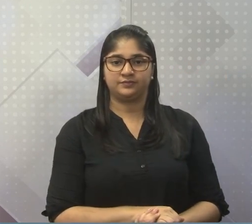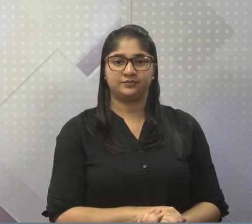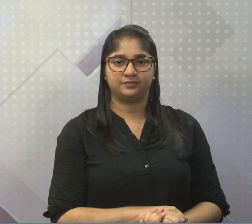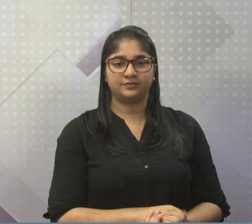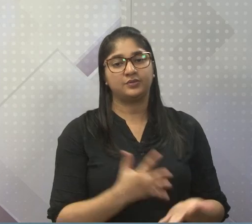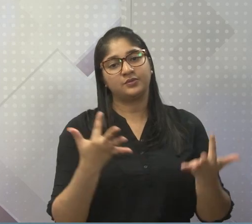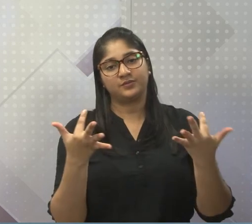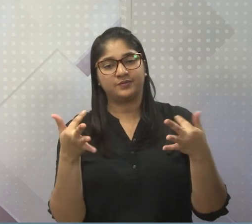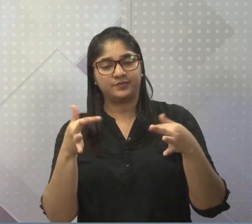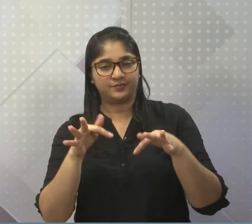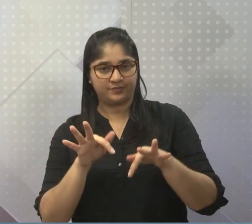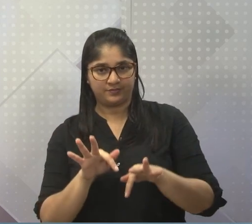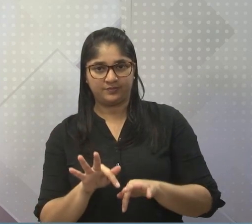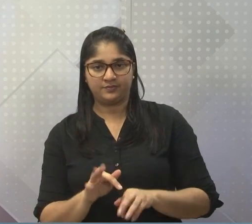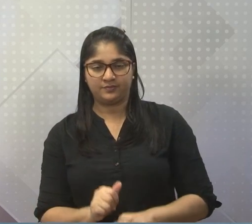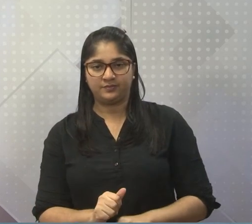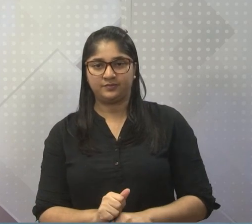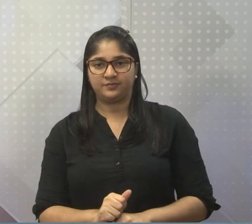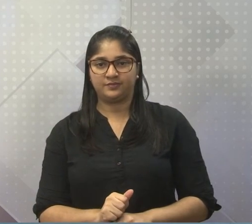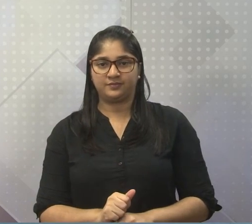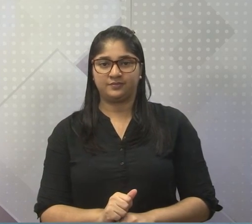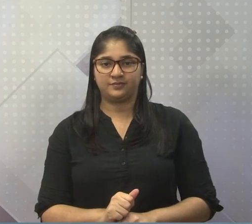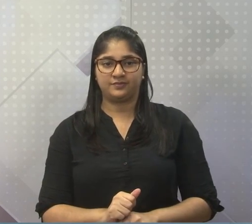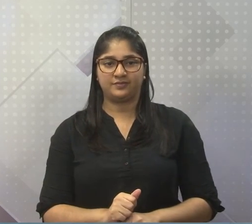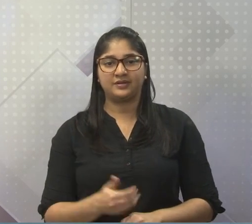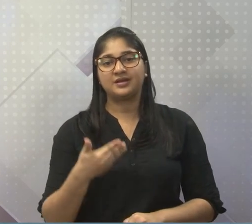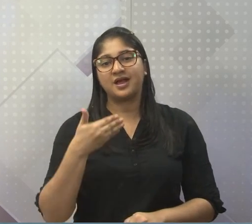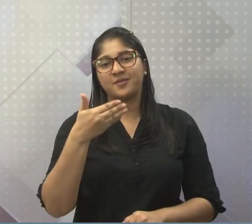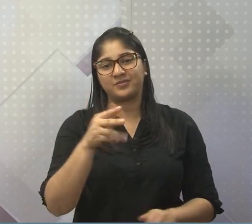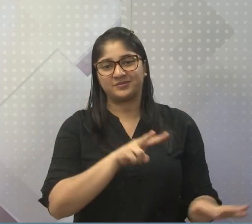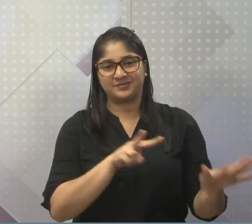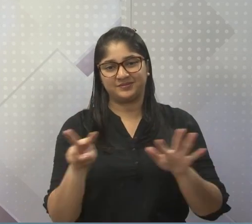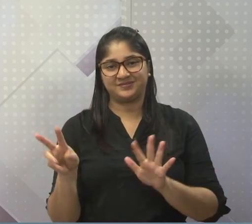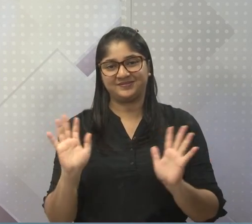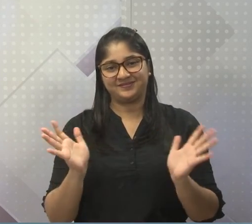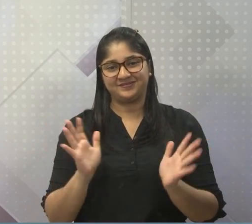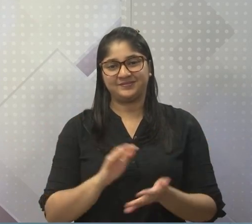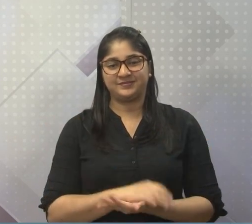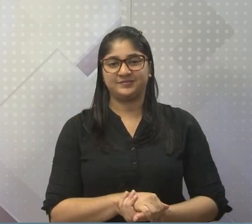E a gente vai parar por aqui. Se encontra na próxima semana.